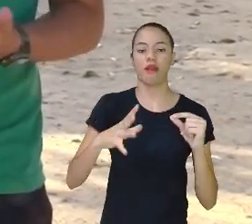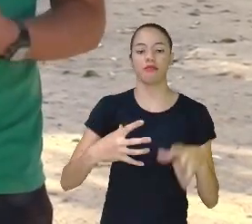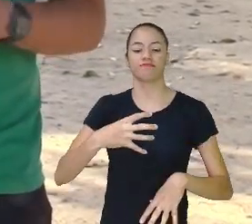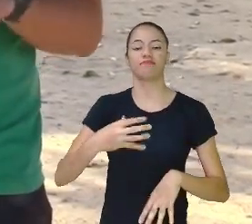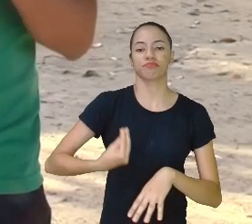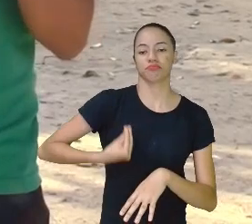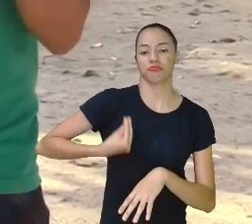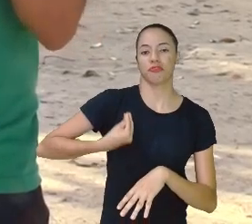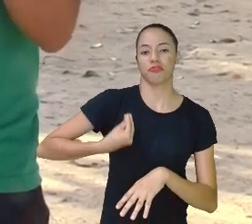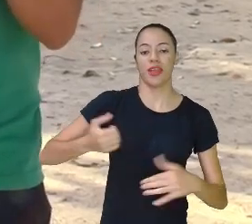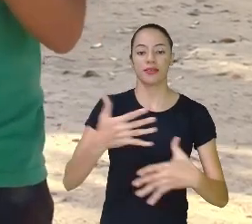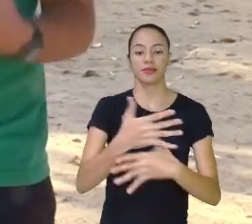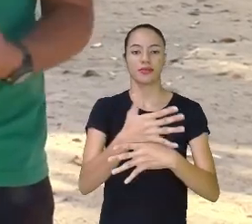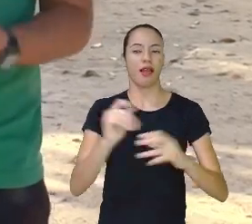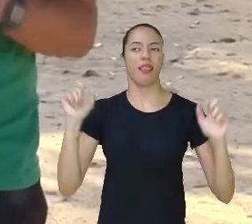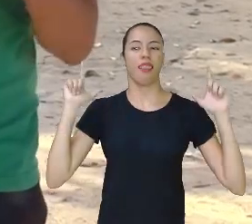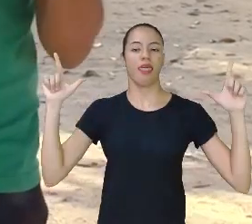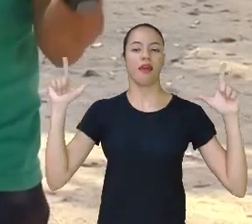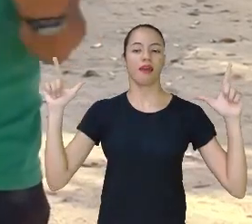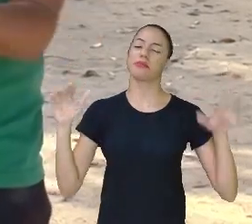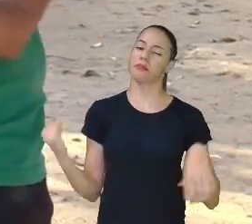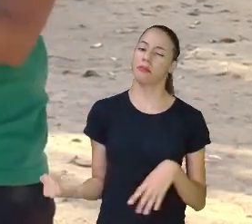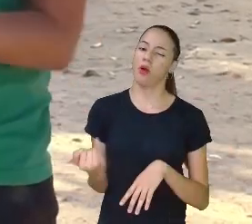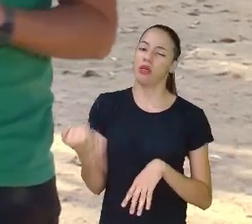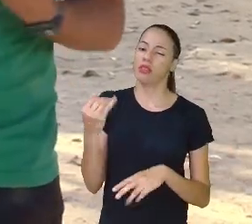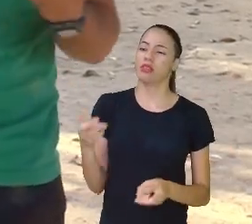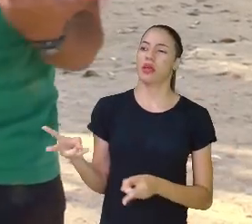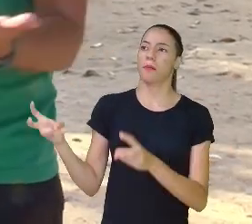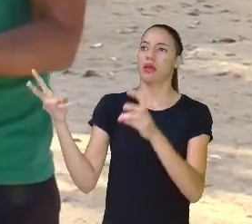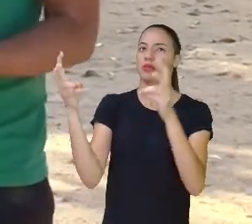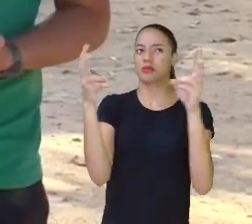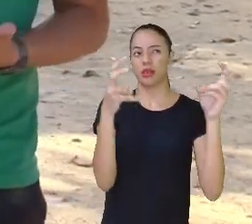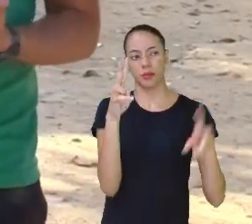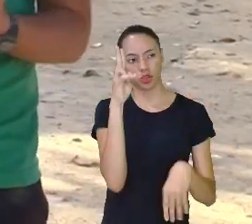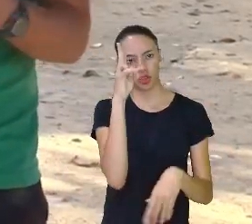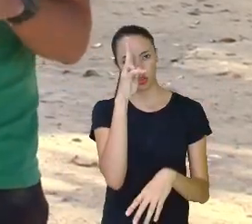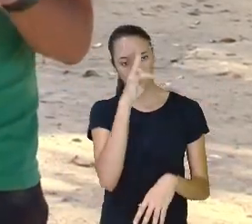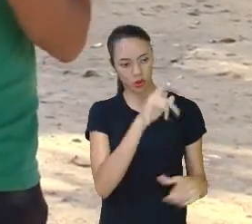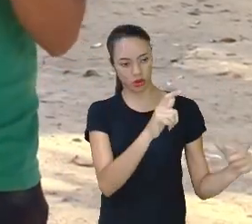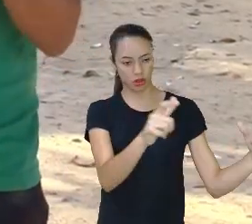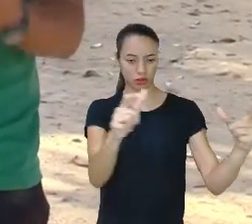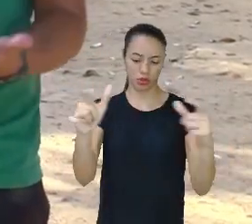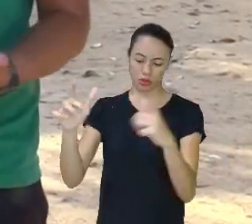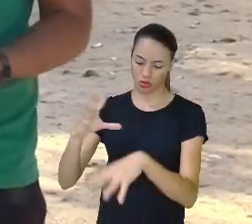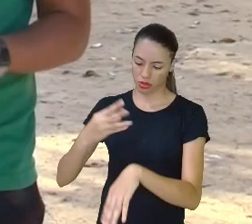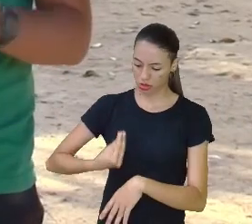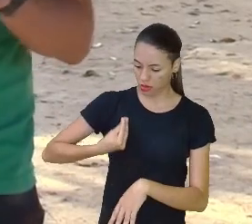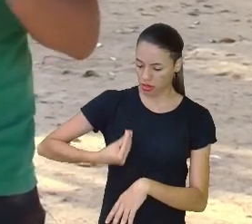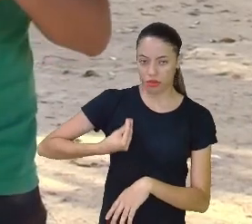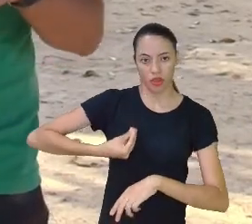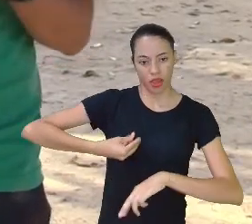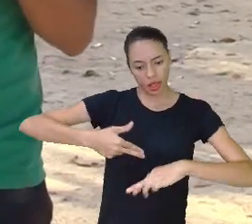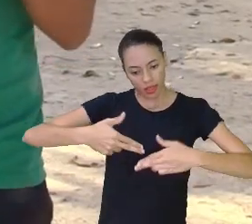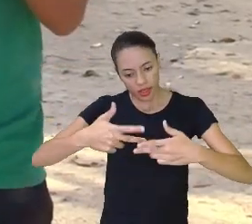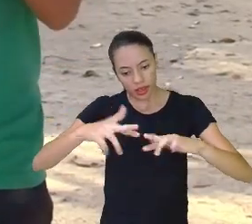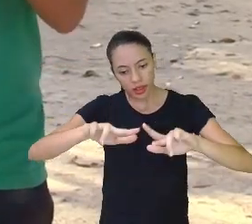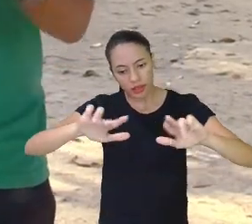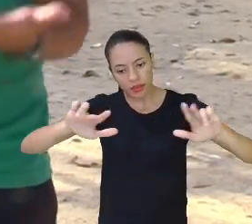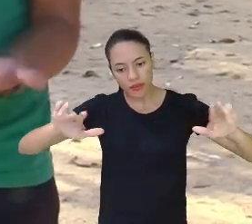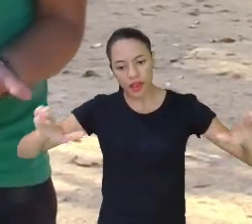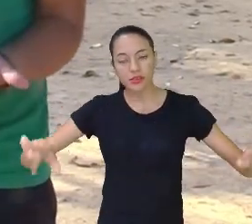cidade. Tá? Então é muito importante a gente perceber também as histórias desse lugar para viver essa diversidade, encontrar